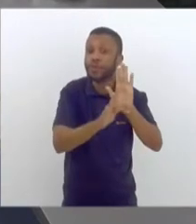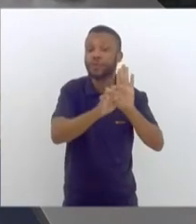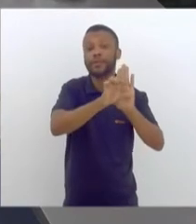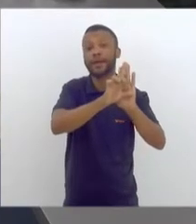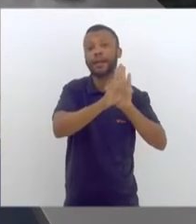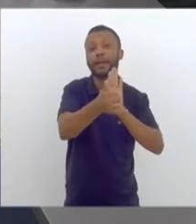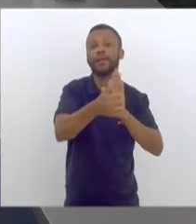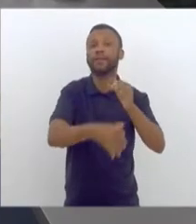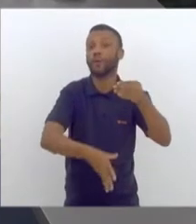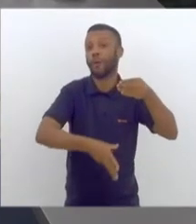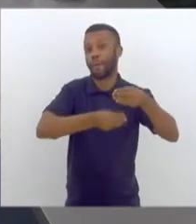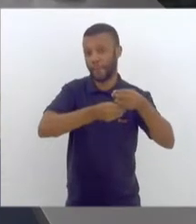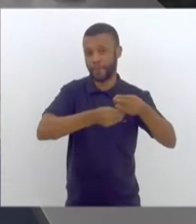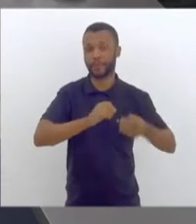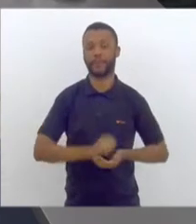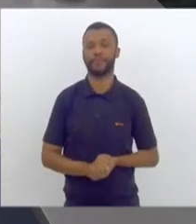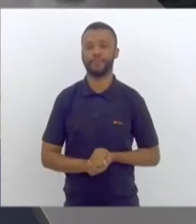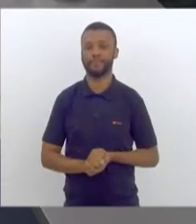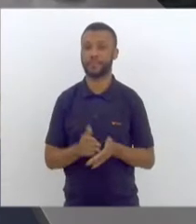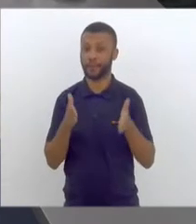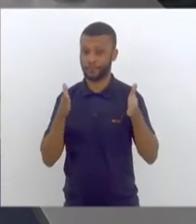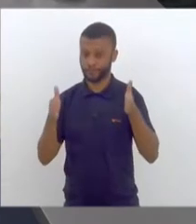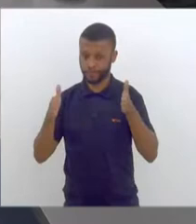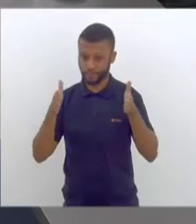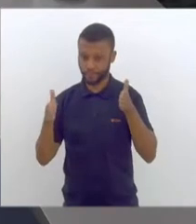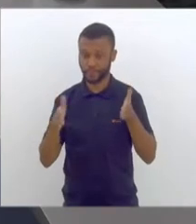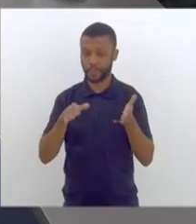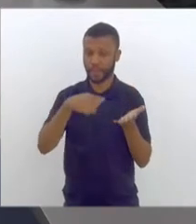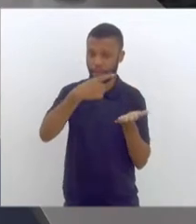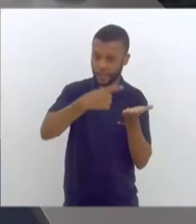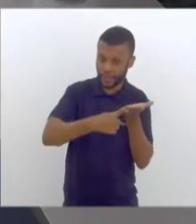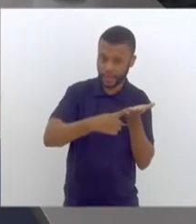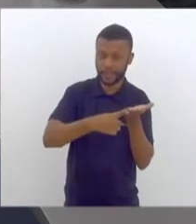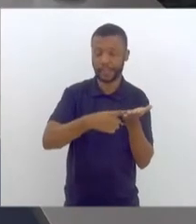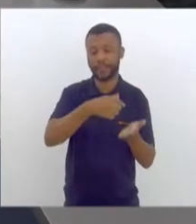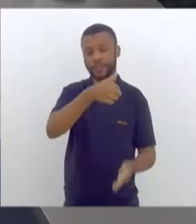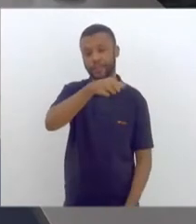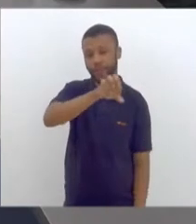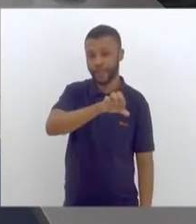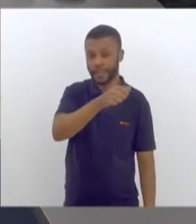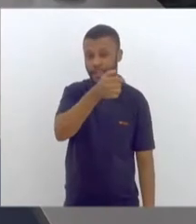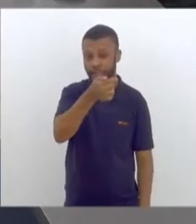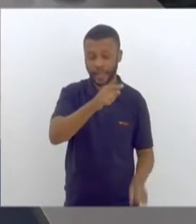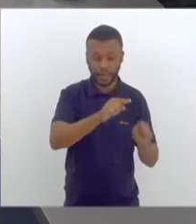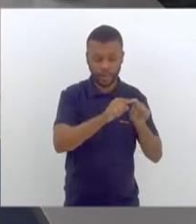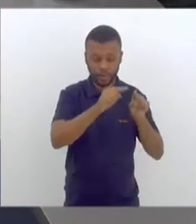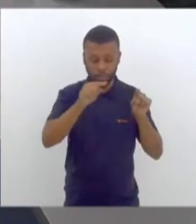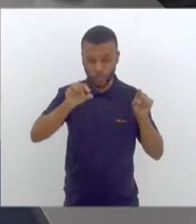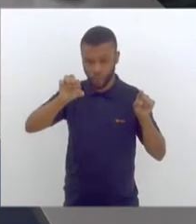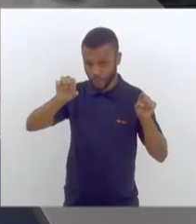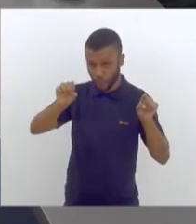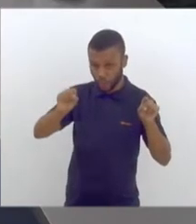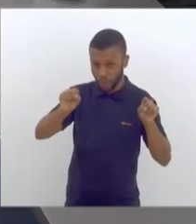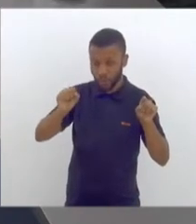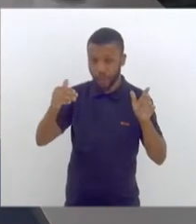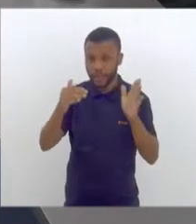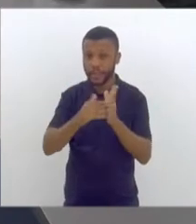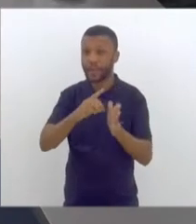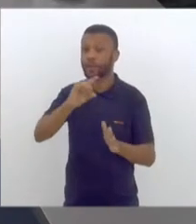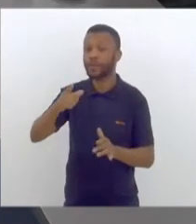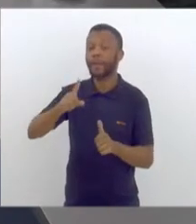entre a data 97/98 até primeiro de janeiro de 13